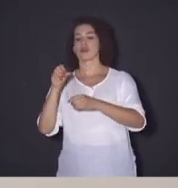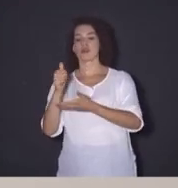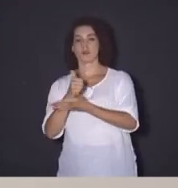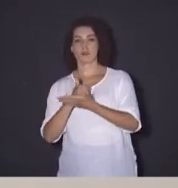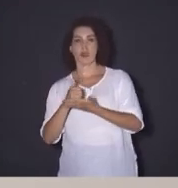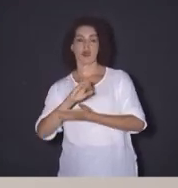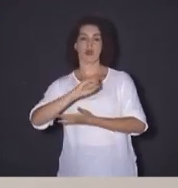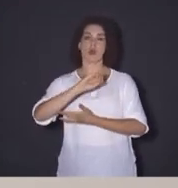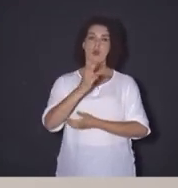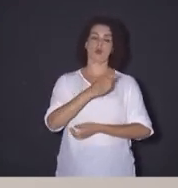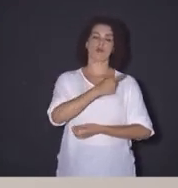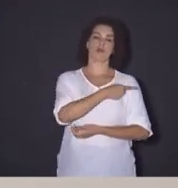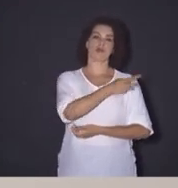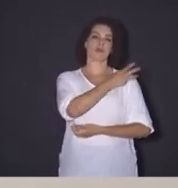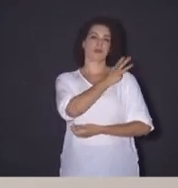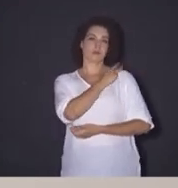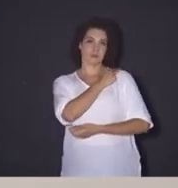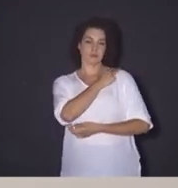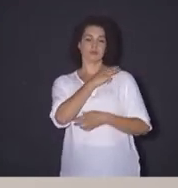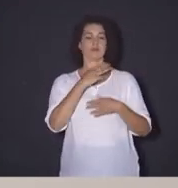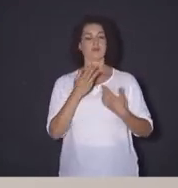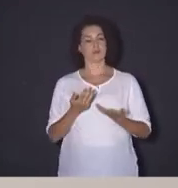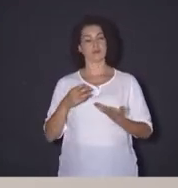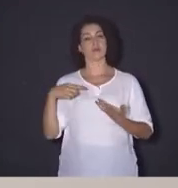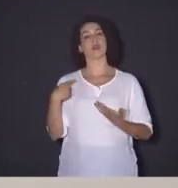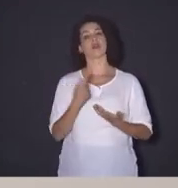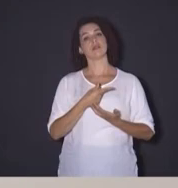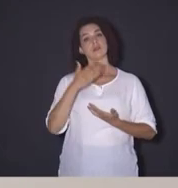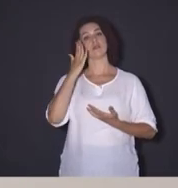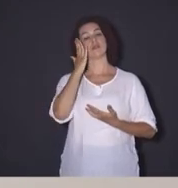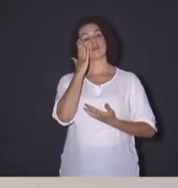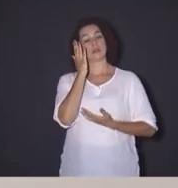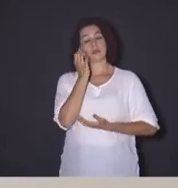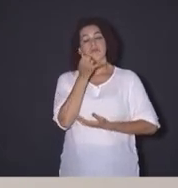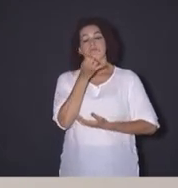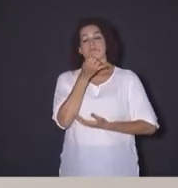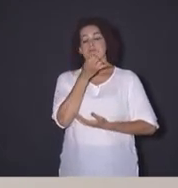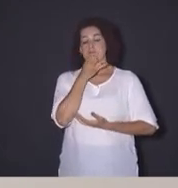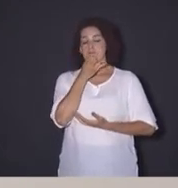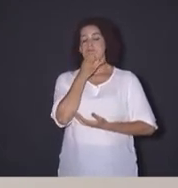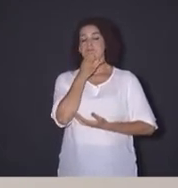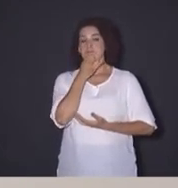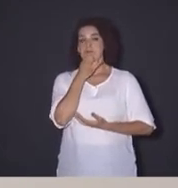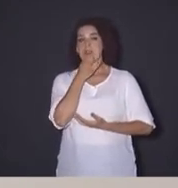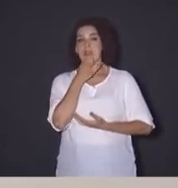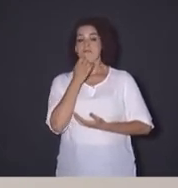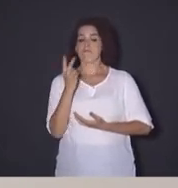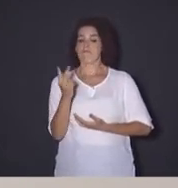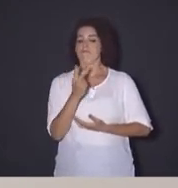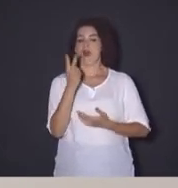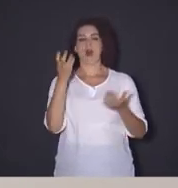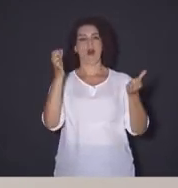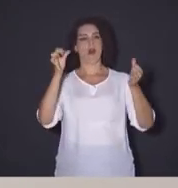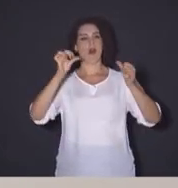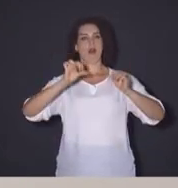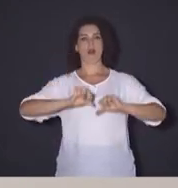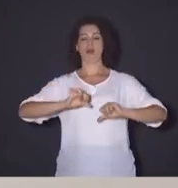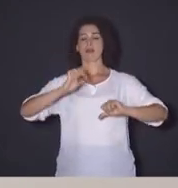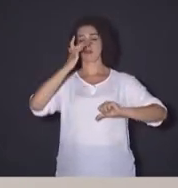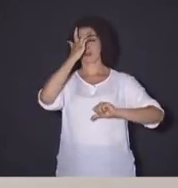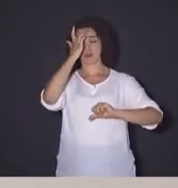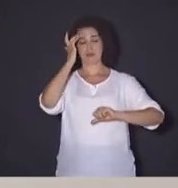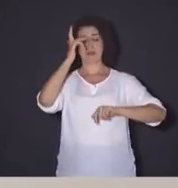médio que nós sabemos que infelizmente é um setor muito desvalorizado são pessoas que trabalham bastante